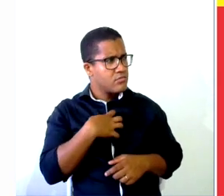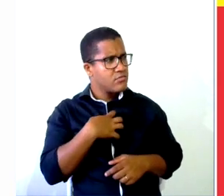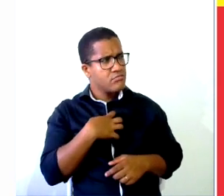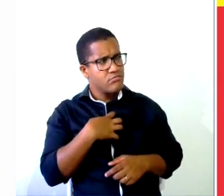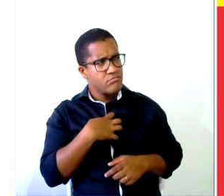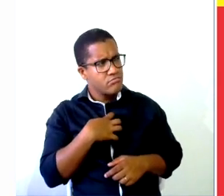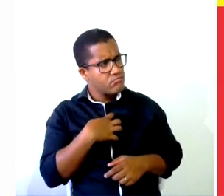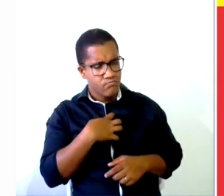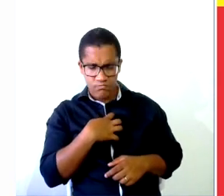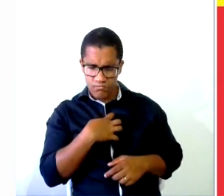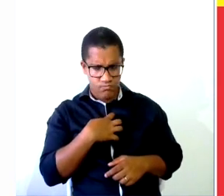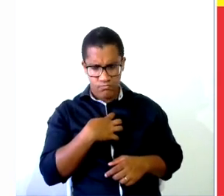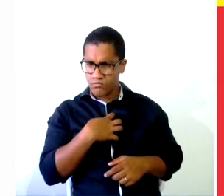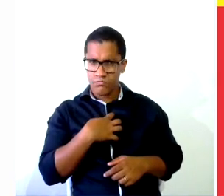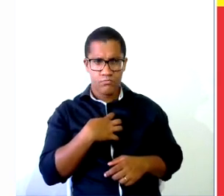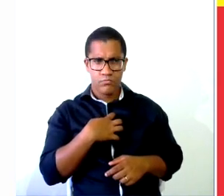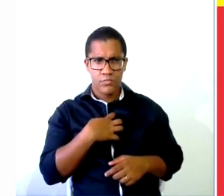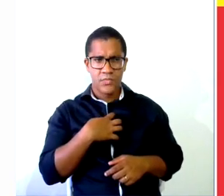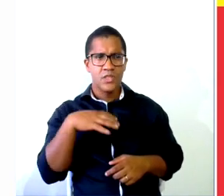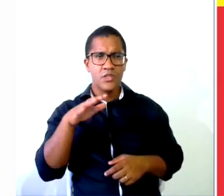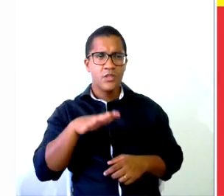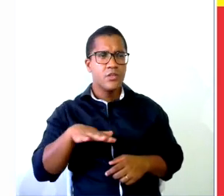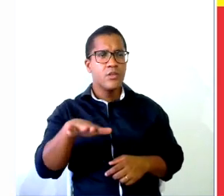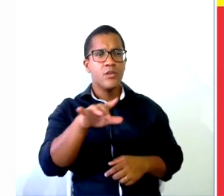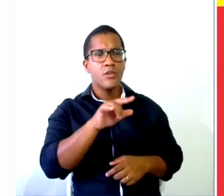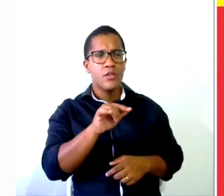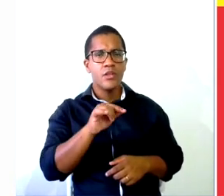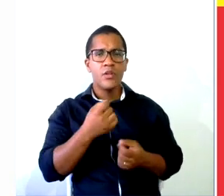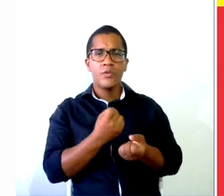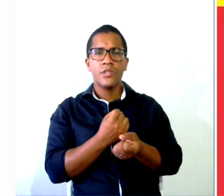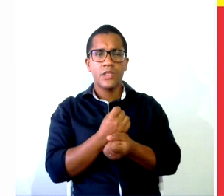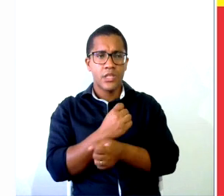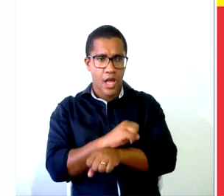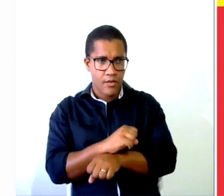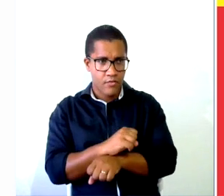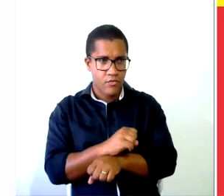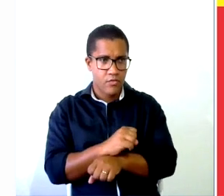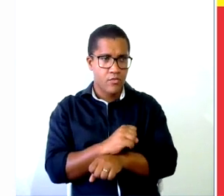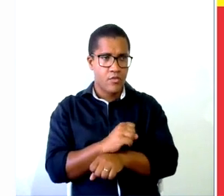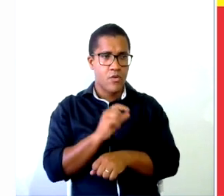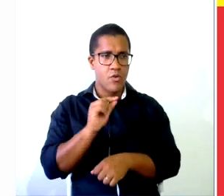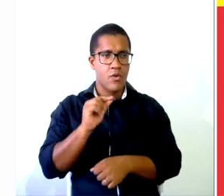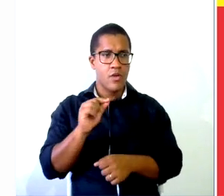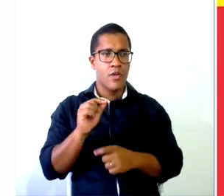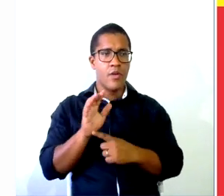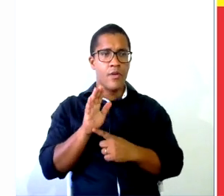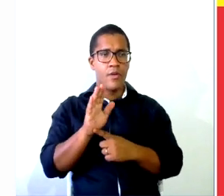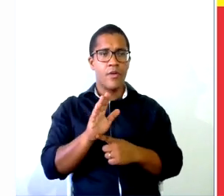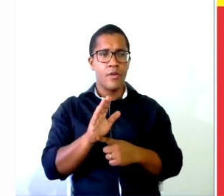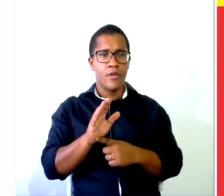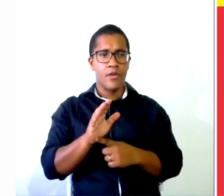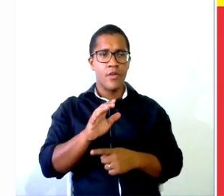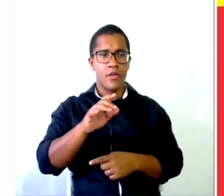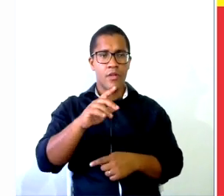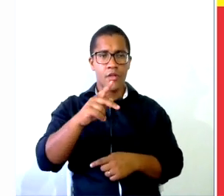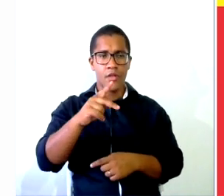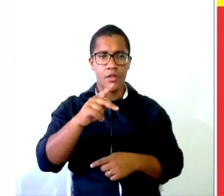descontentamento da plebe, né? Ou seja, o escravo romano é descrito